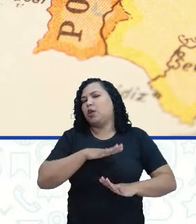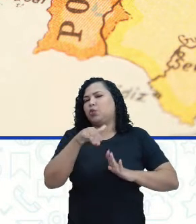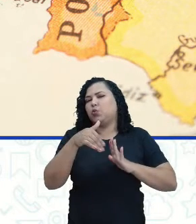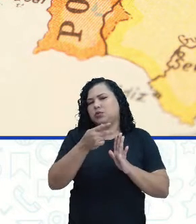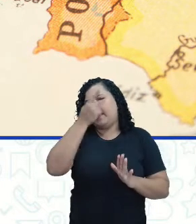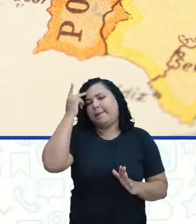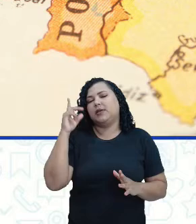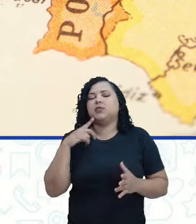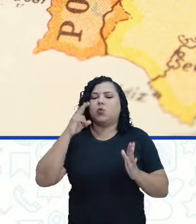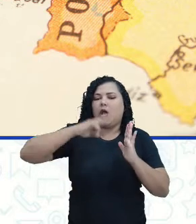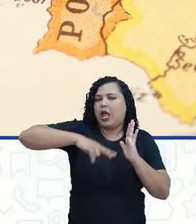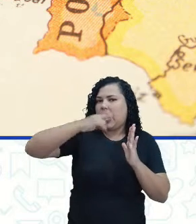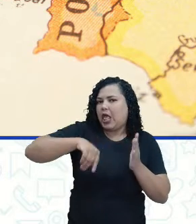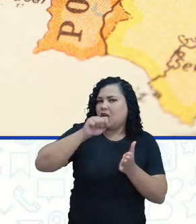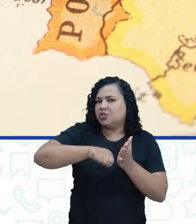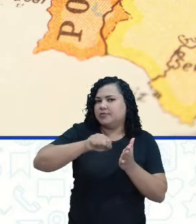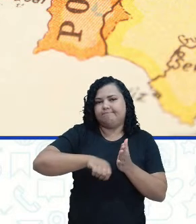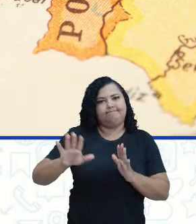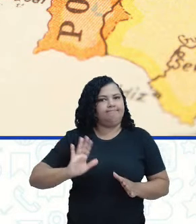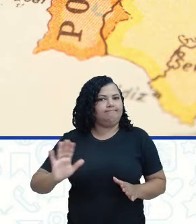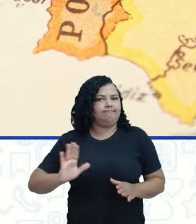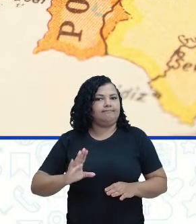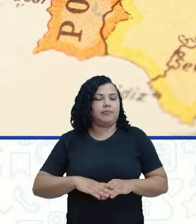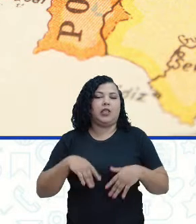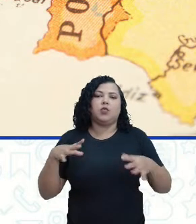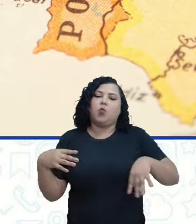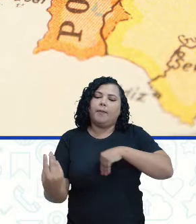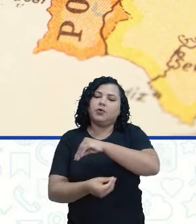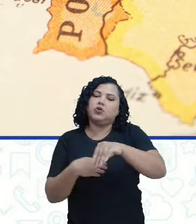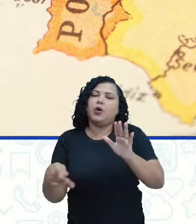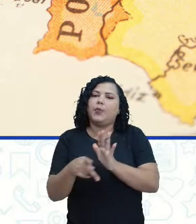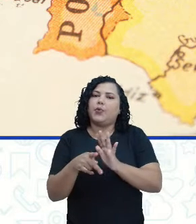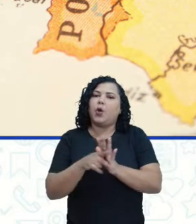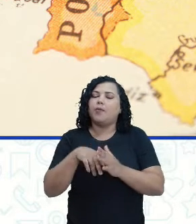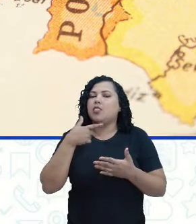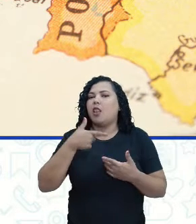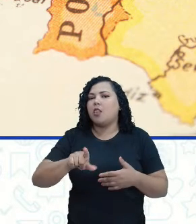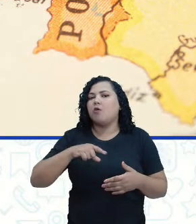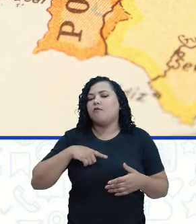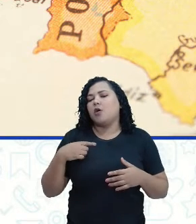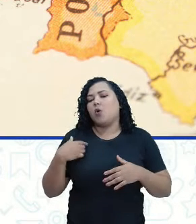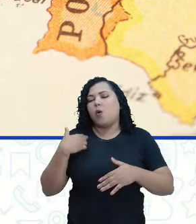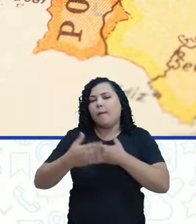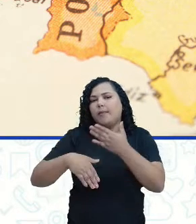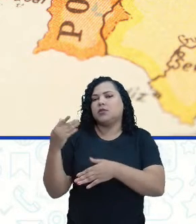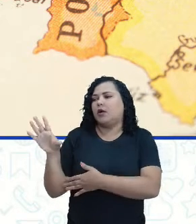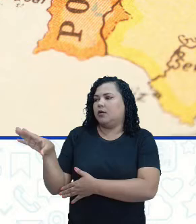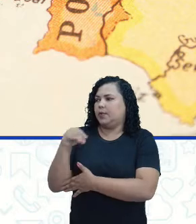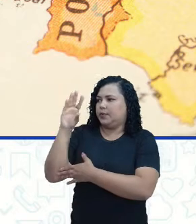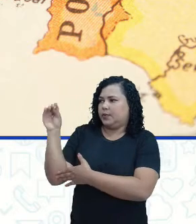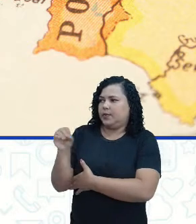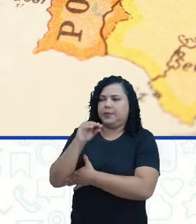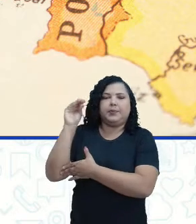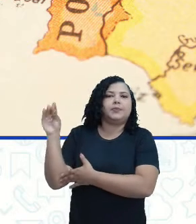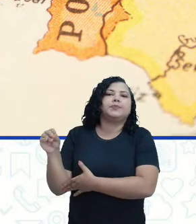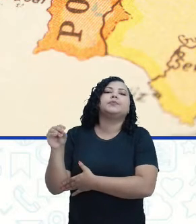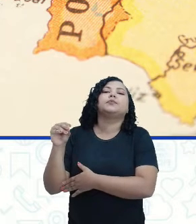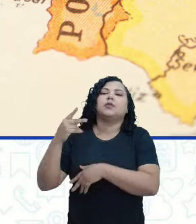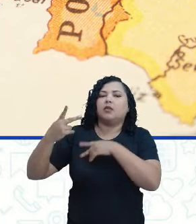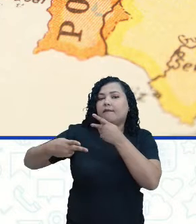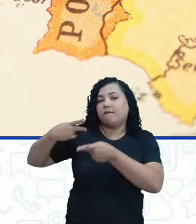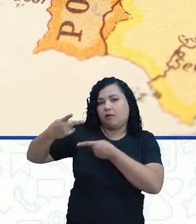lia, não era todo mundo que escrevia. Então, a mistura da língua foi se dando principalmente no campo oral, no campo da fala, no